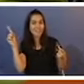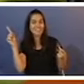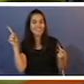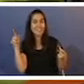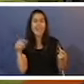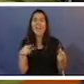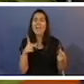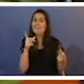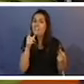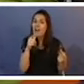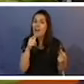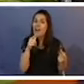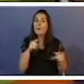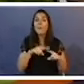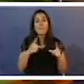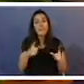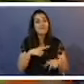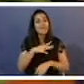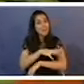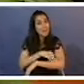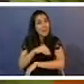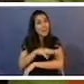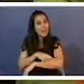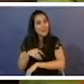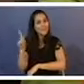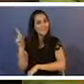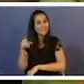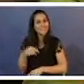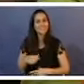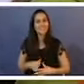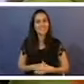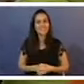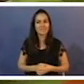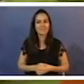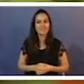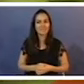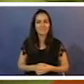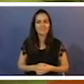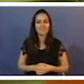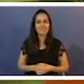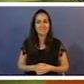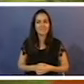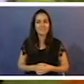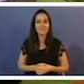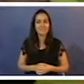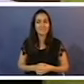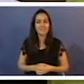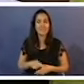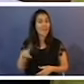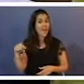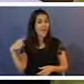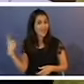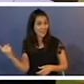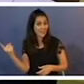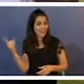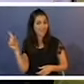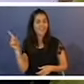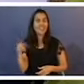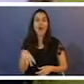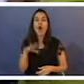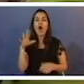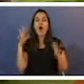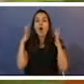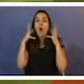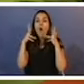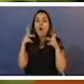fica na água mas ela tem tempo sim o corpo dela também tem vários pelinhos e além da Ariranha nós temos lá